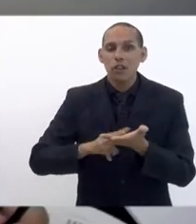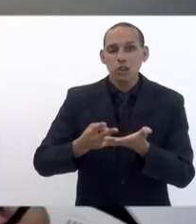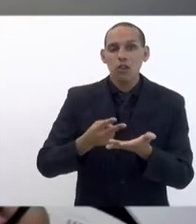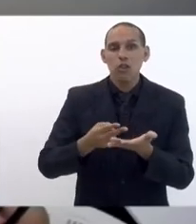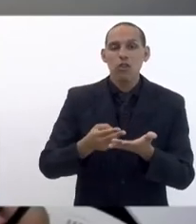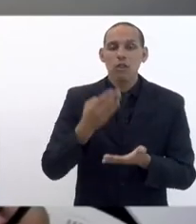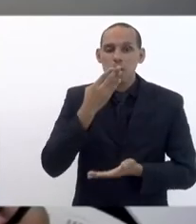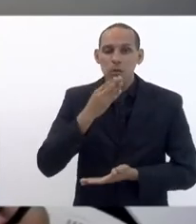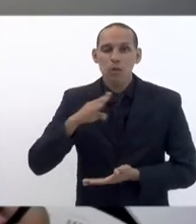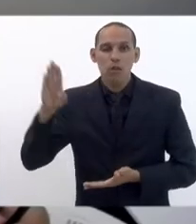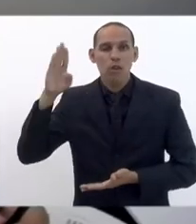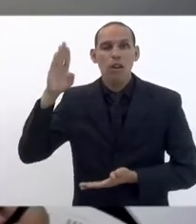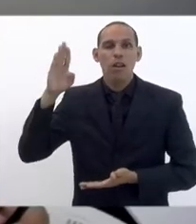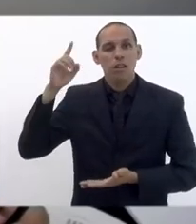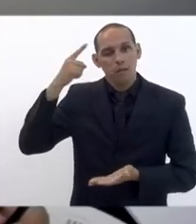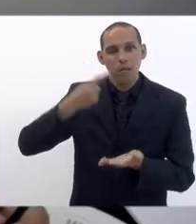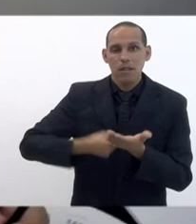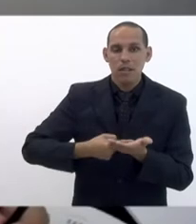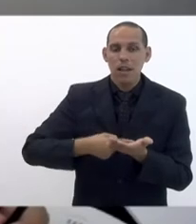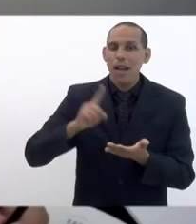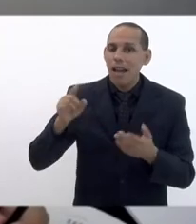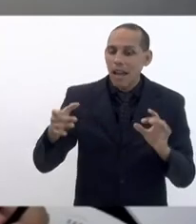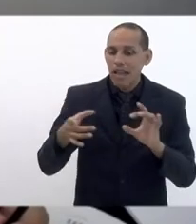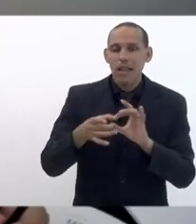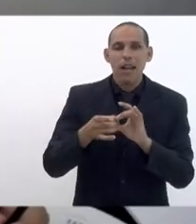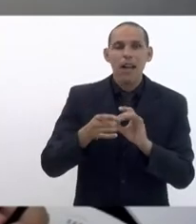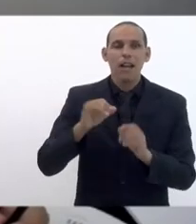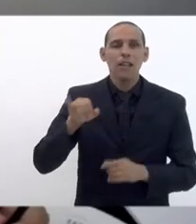comercial, à JUSERJ. Isso, a JUSERJ.